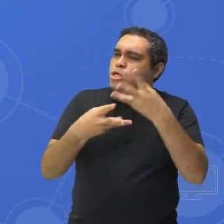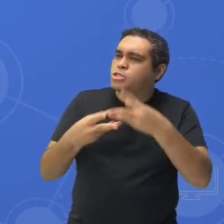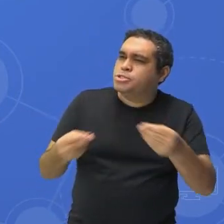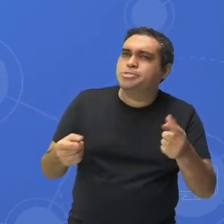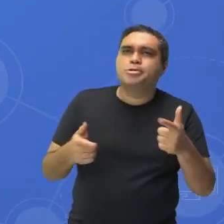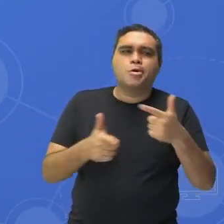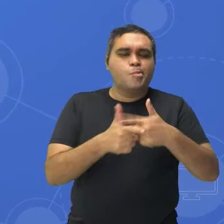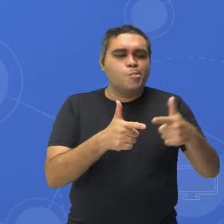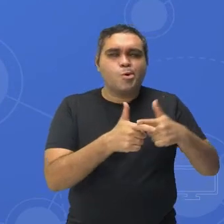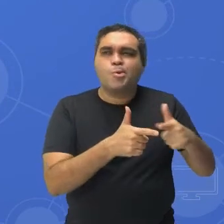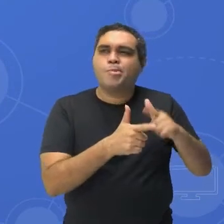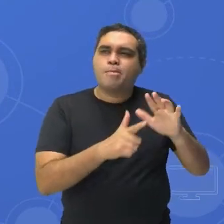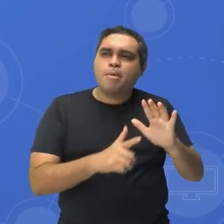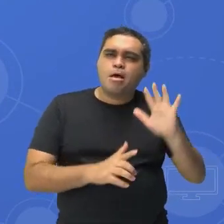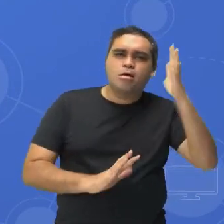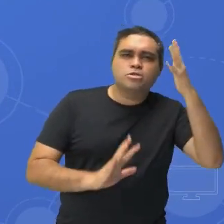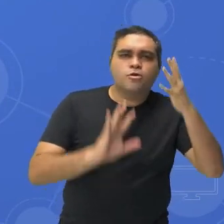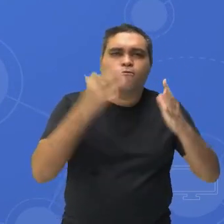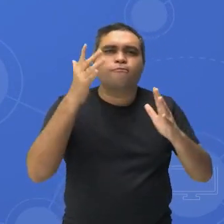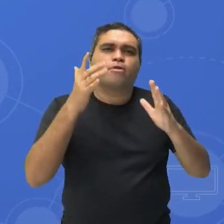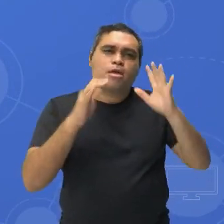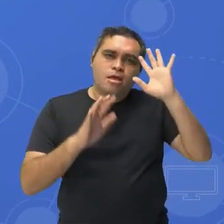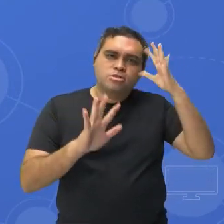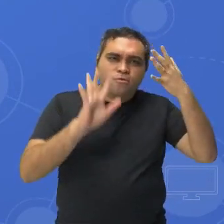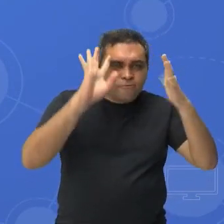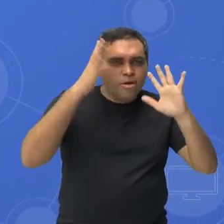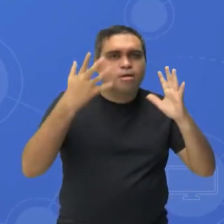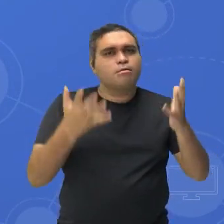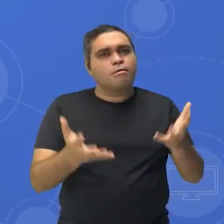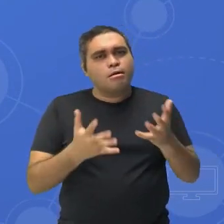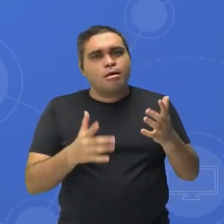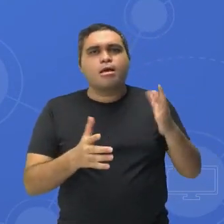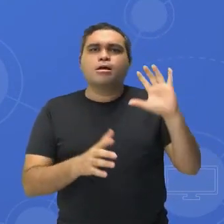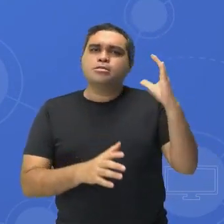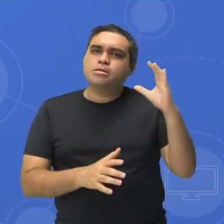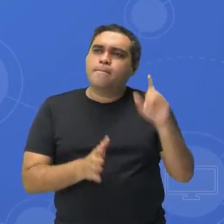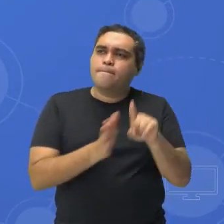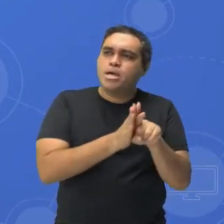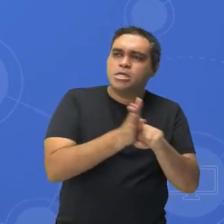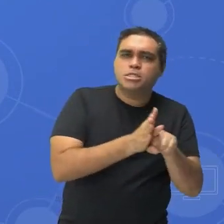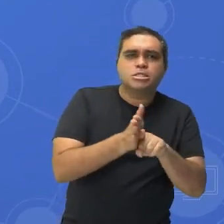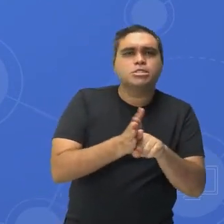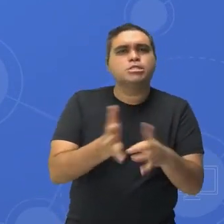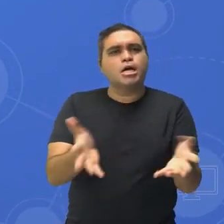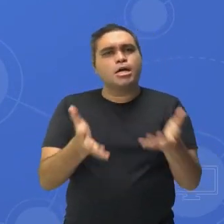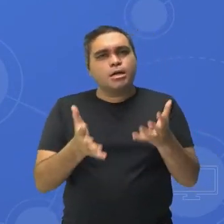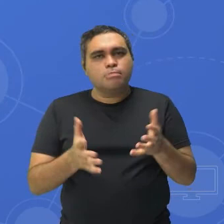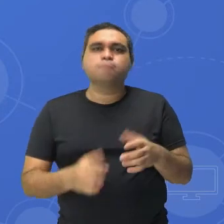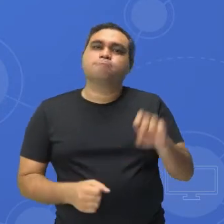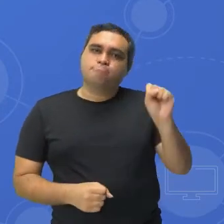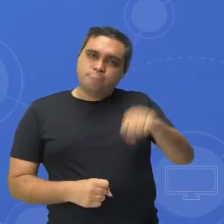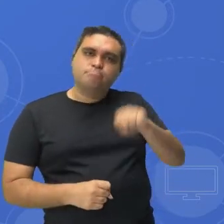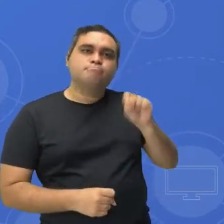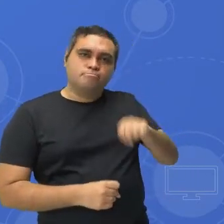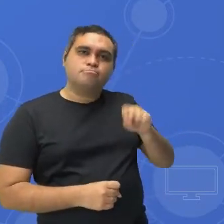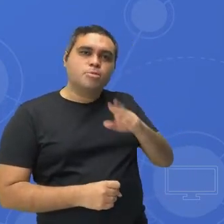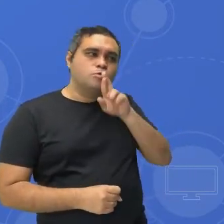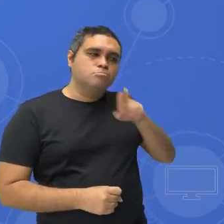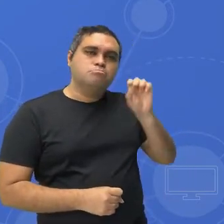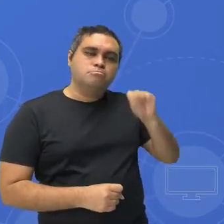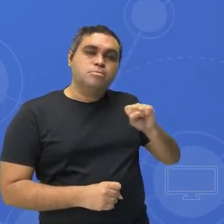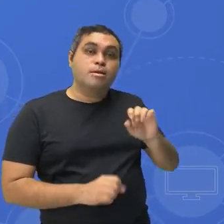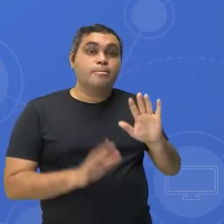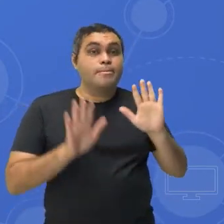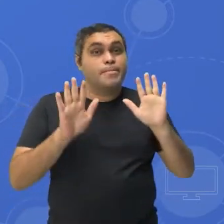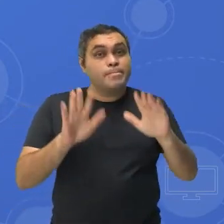os problemas da humanidade, né? Na pesquisa e tal. Tá mesmo. Só que